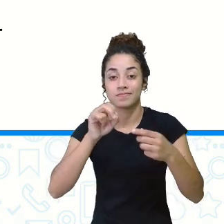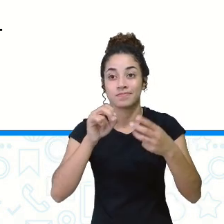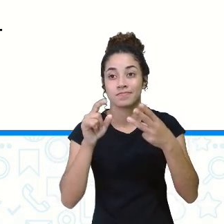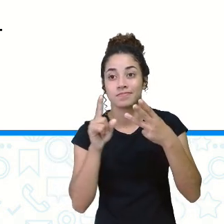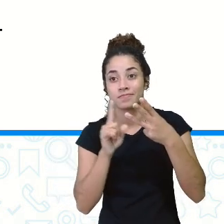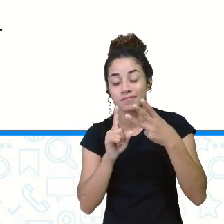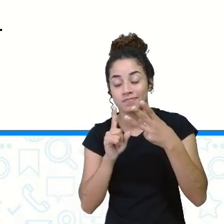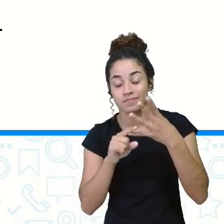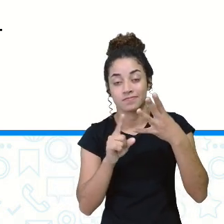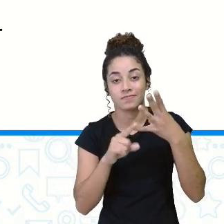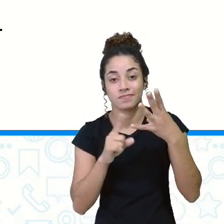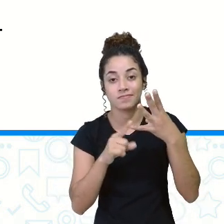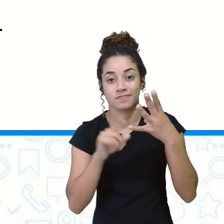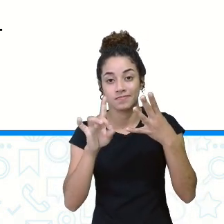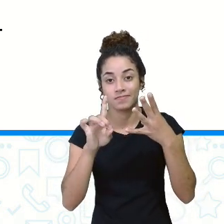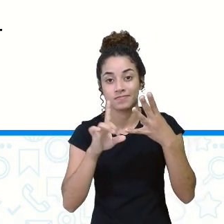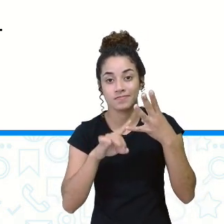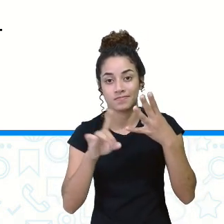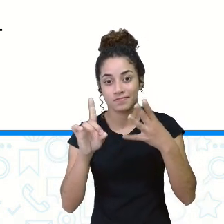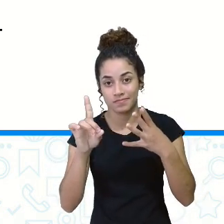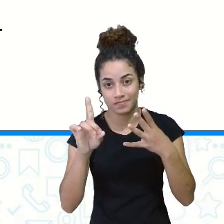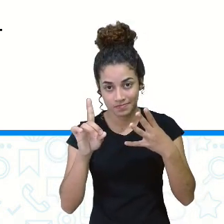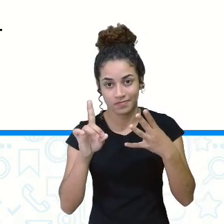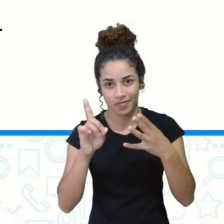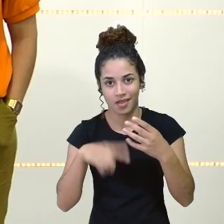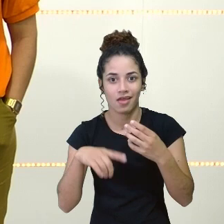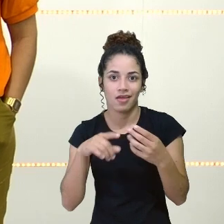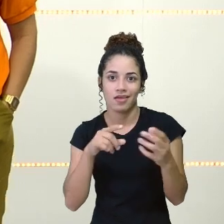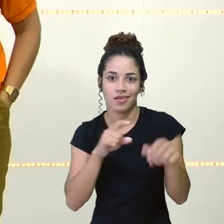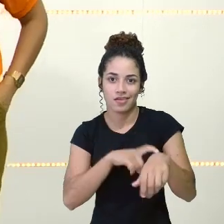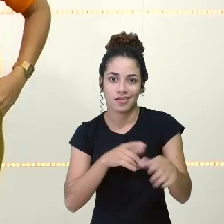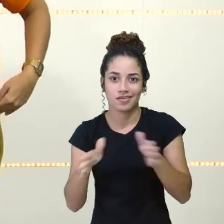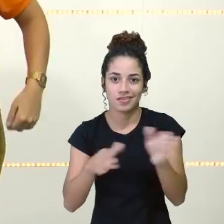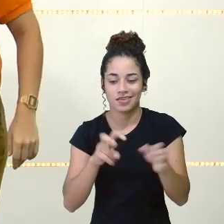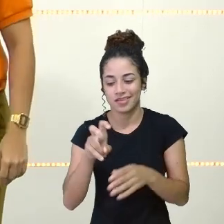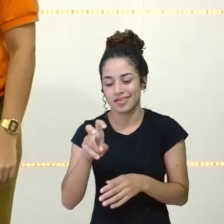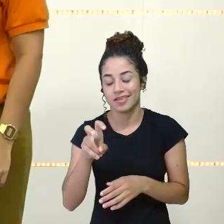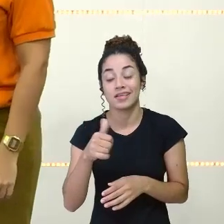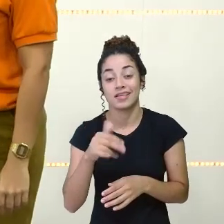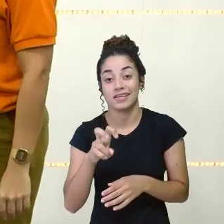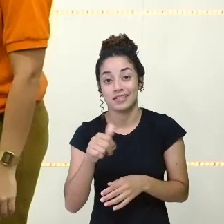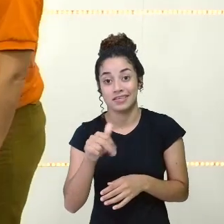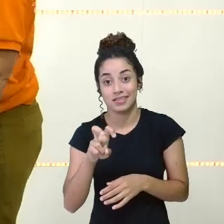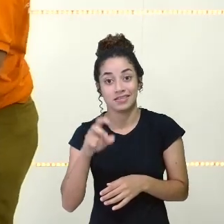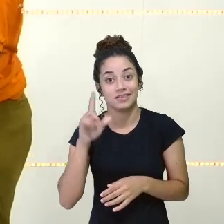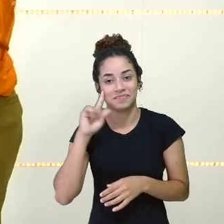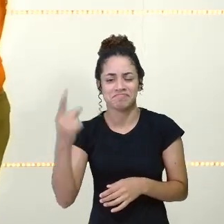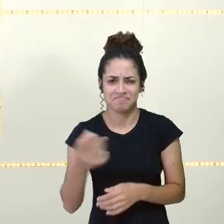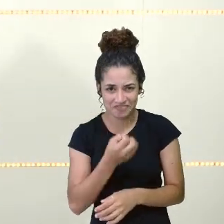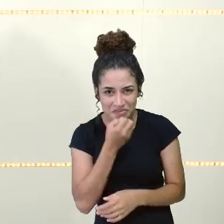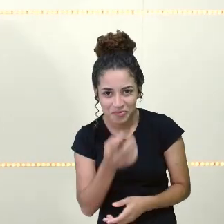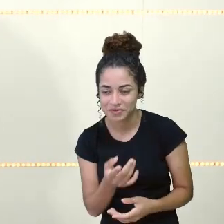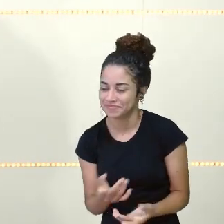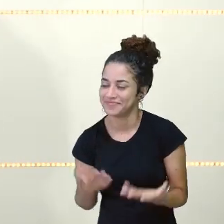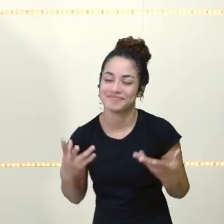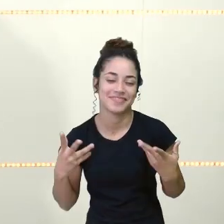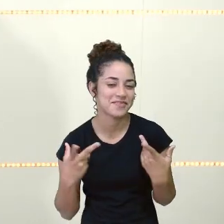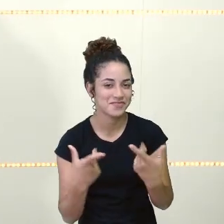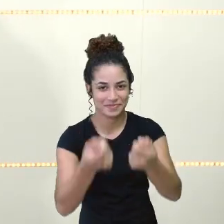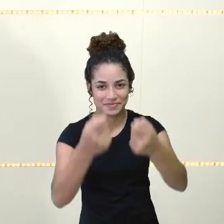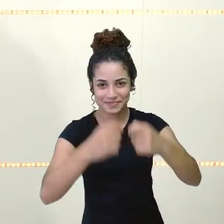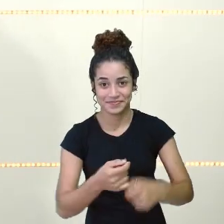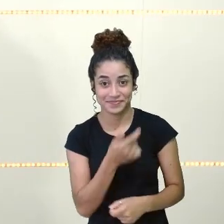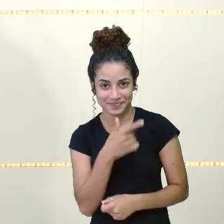2.250 ovos serão consumidos em 15 dias. Eita, professora, essa questão foi boa, foi maravilhosa. Vamos